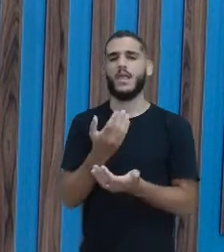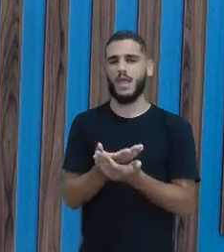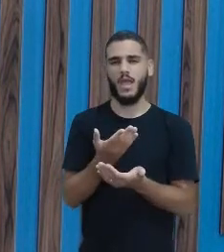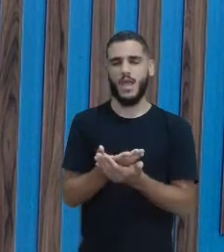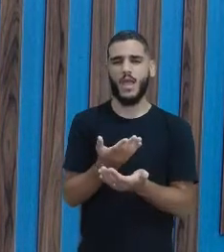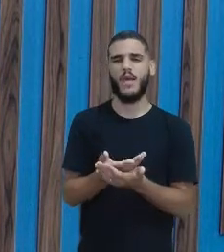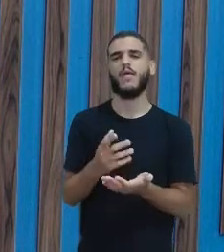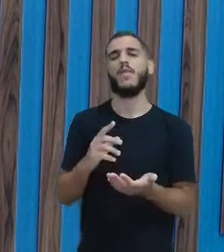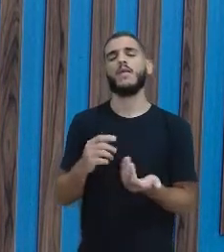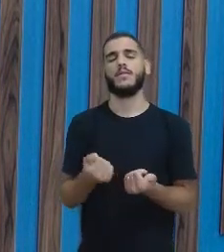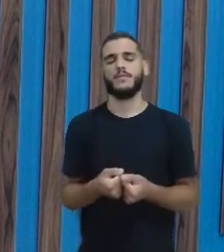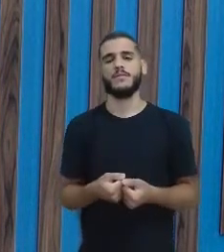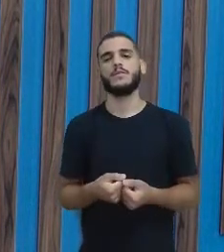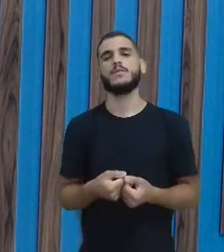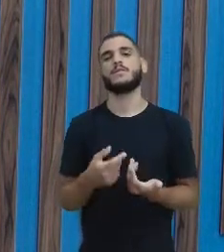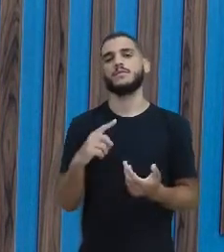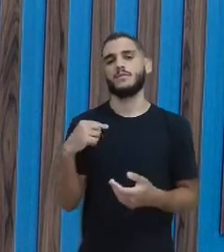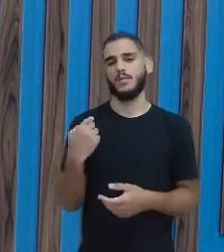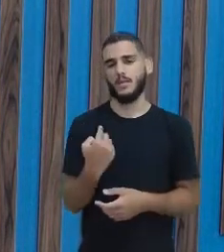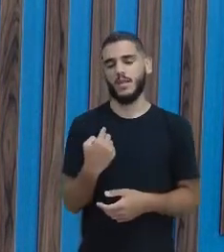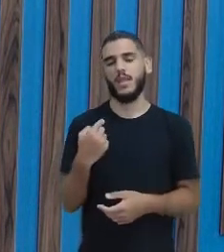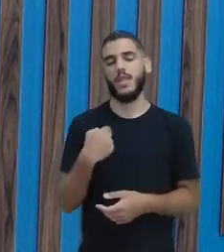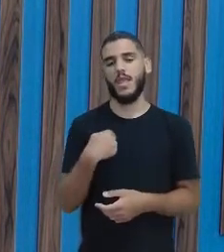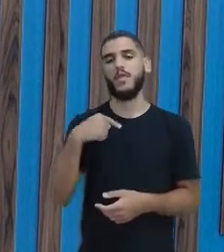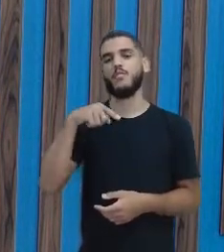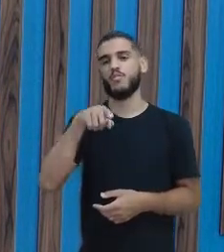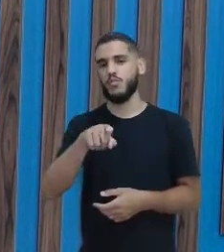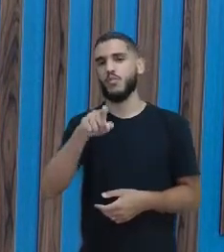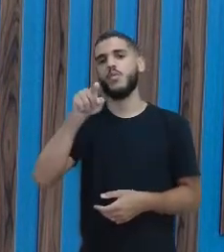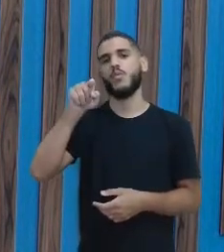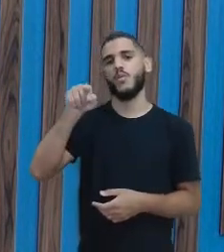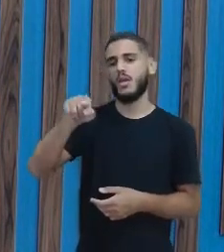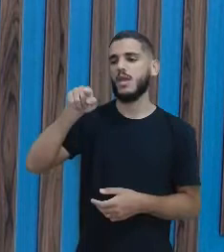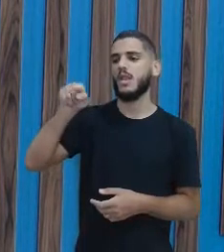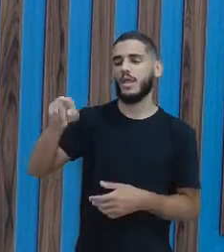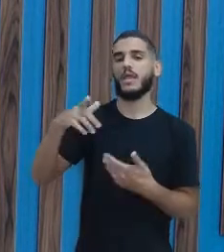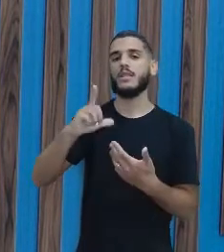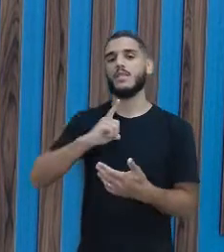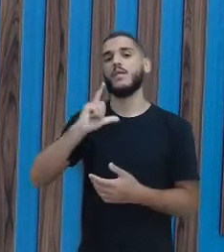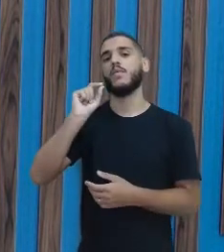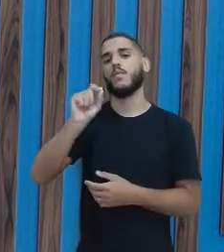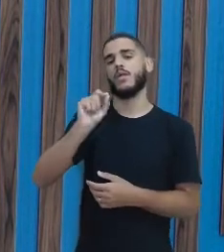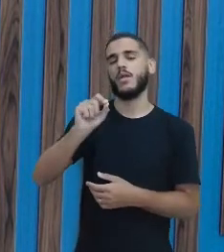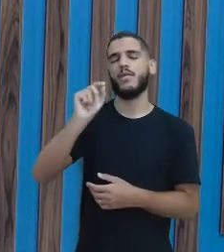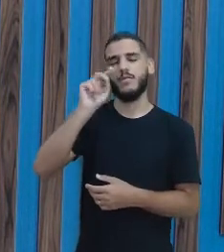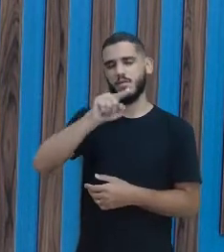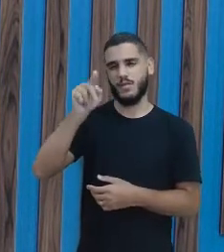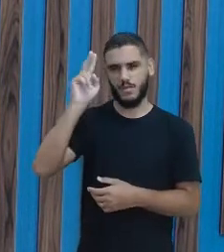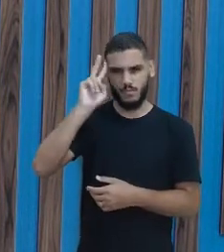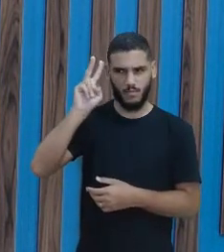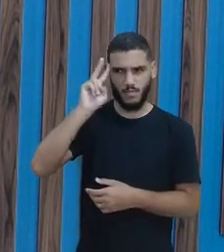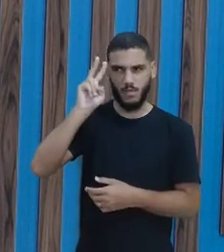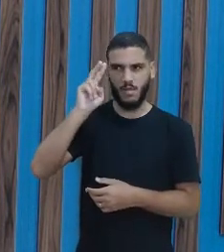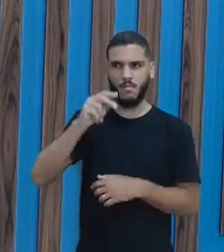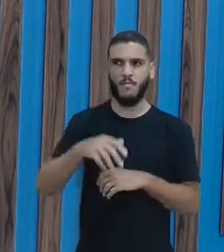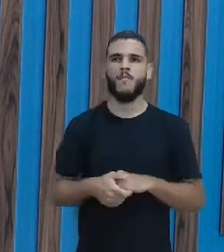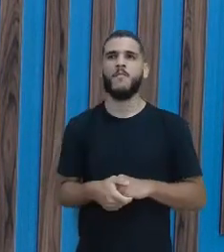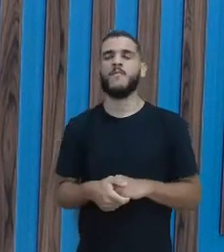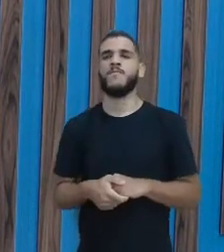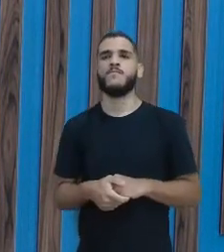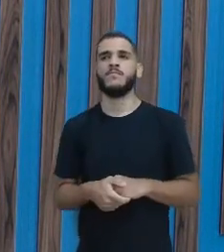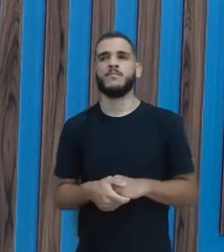Pronomes pessoais. Eu, tu, ele, ela. Lembra? Só para dizer esse